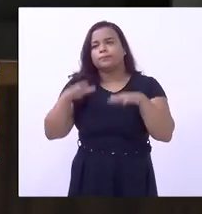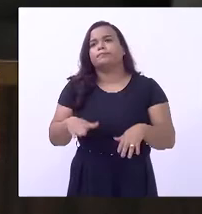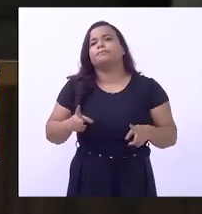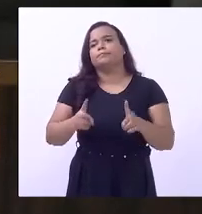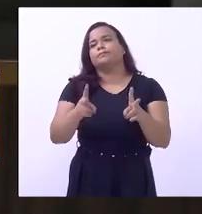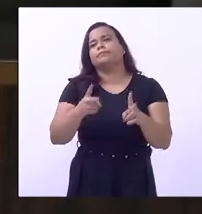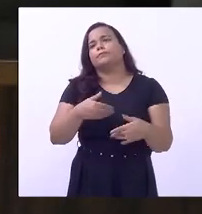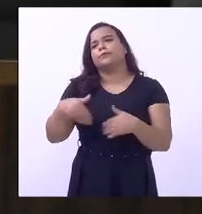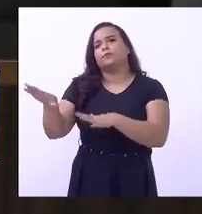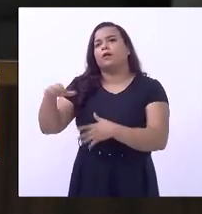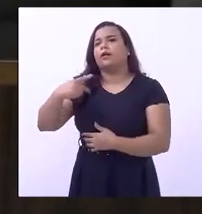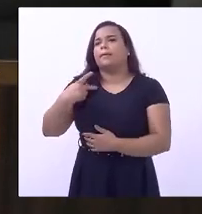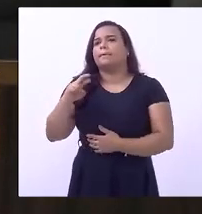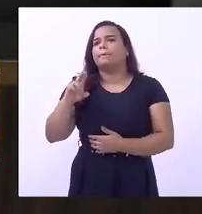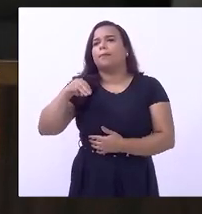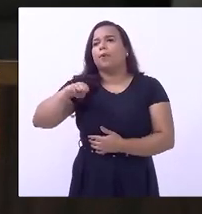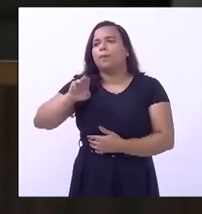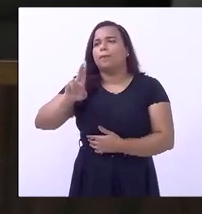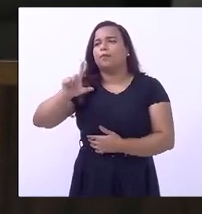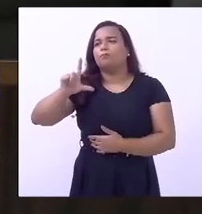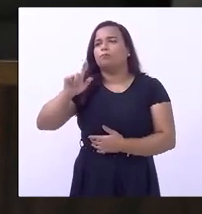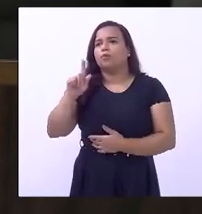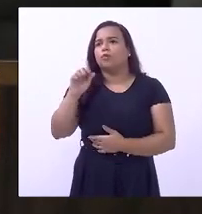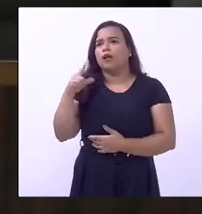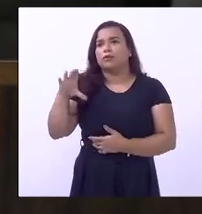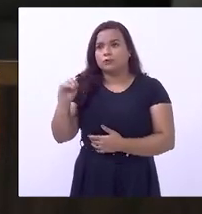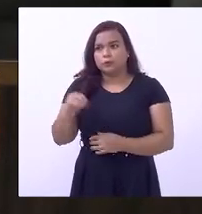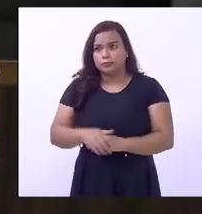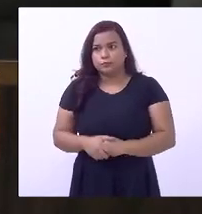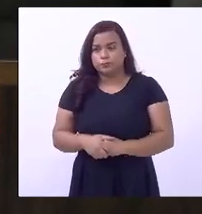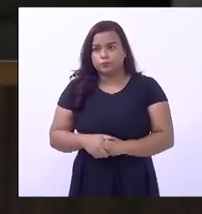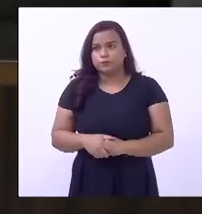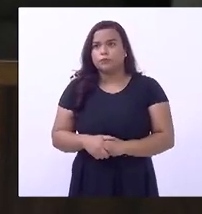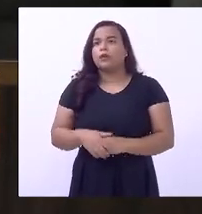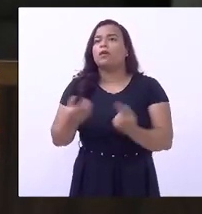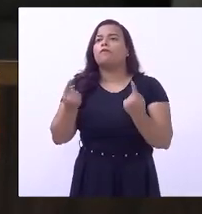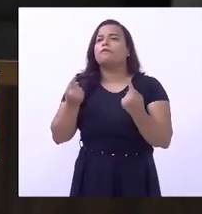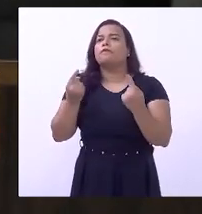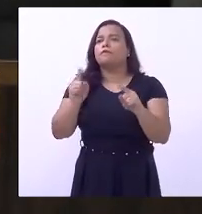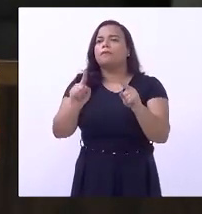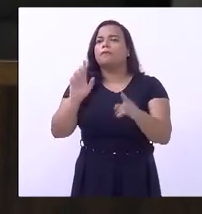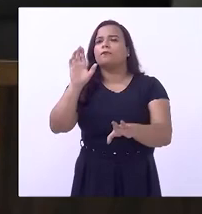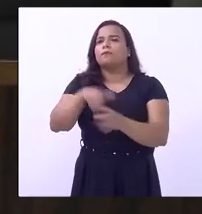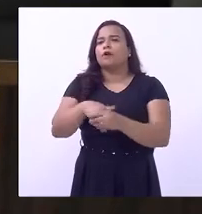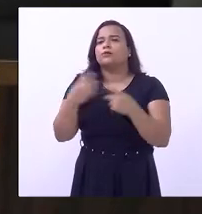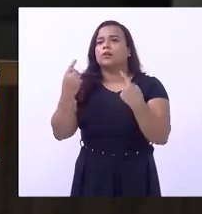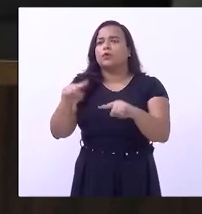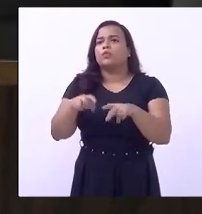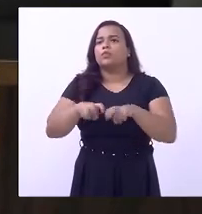vai à promulgação. Voto contrário da bancada do pessoal, senhor presidente.